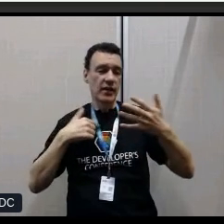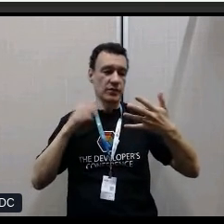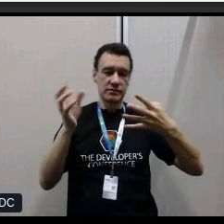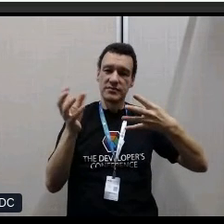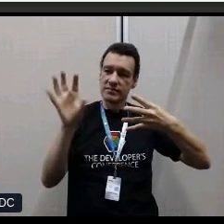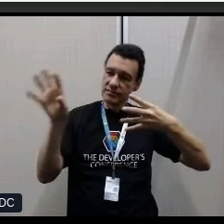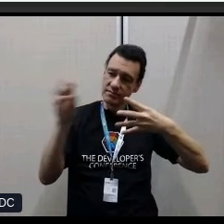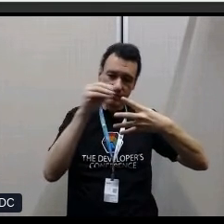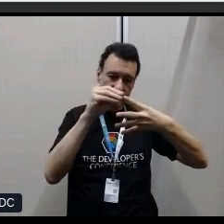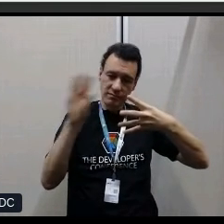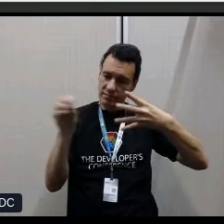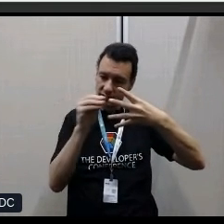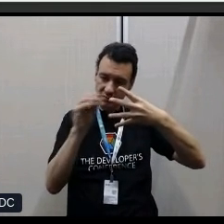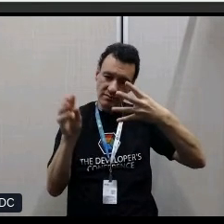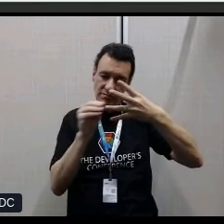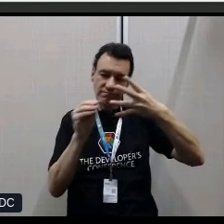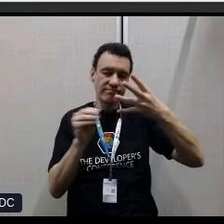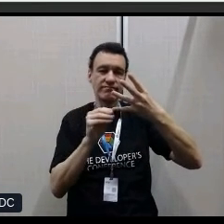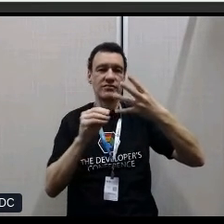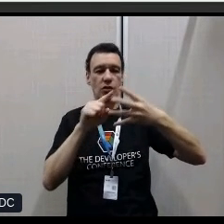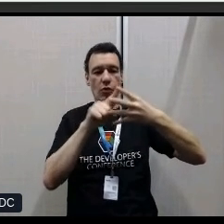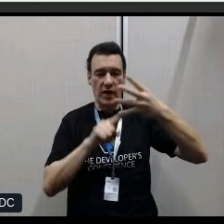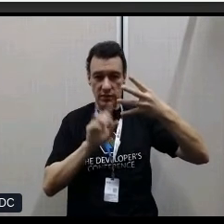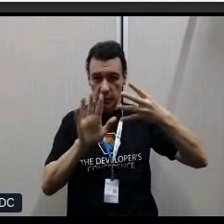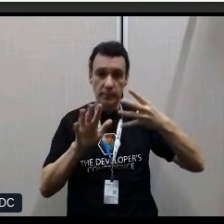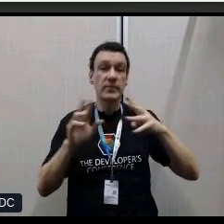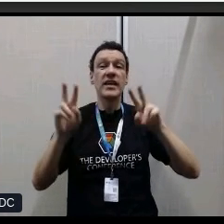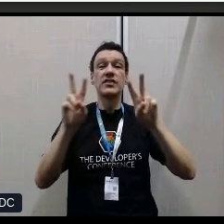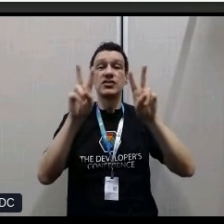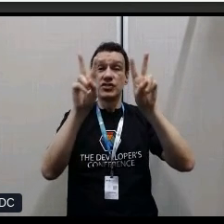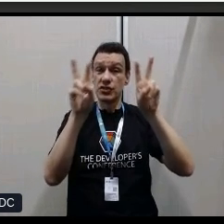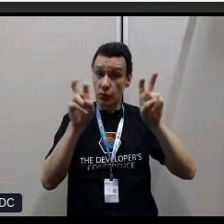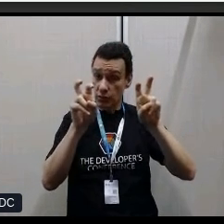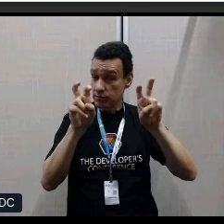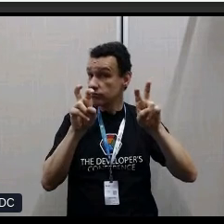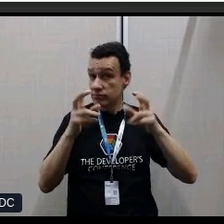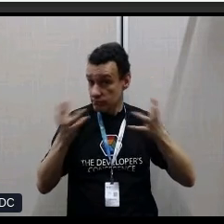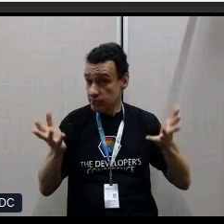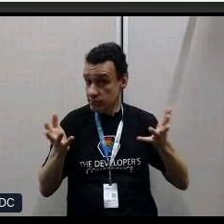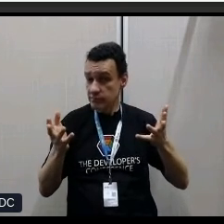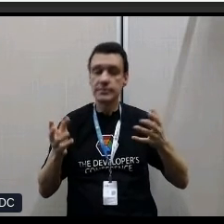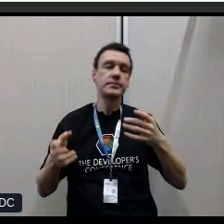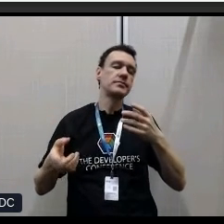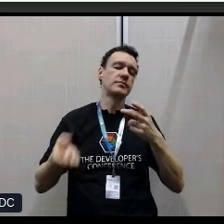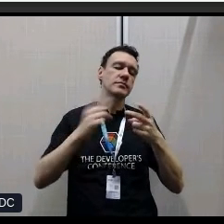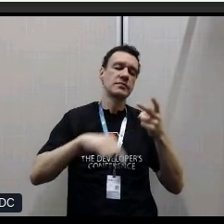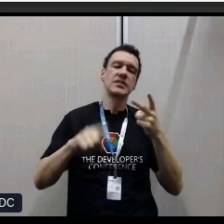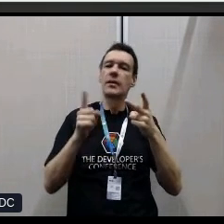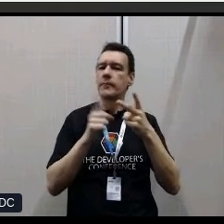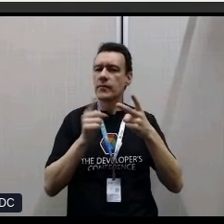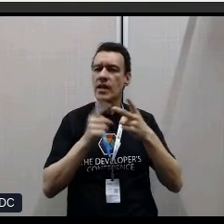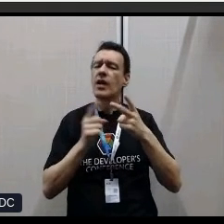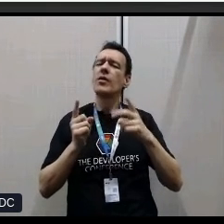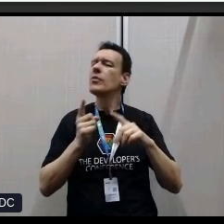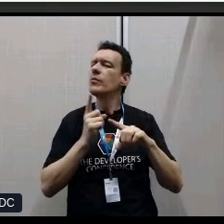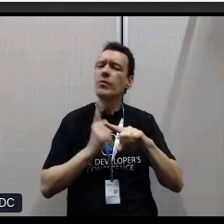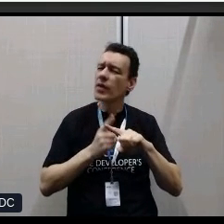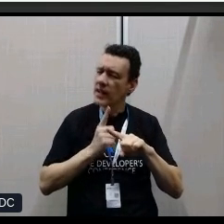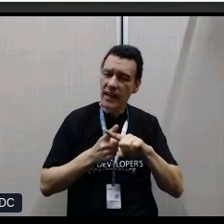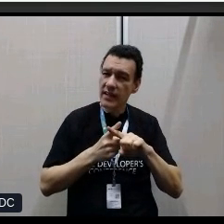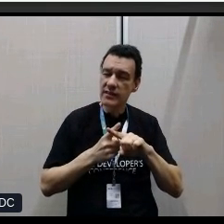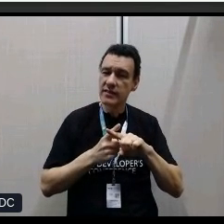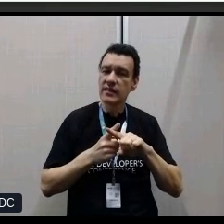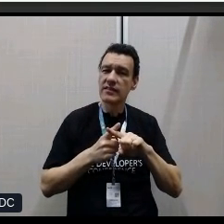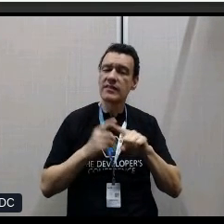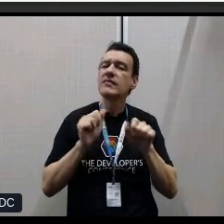dela. Por que fazer? Eu acho que antes de por que você tem que fazer aquilo, por que eu tenho